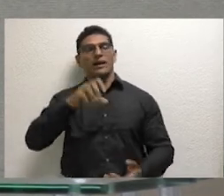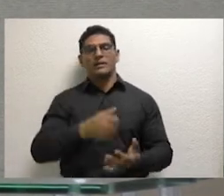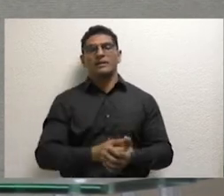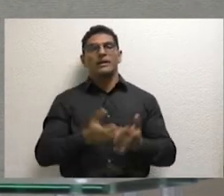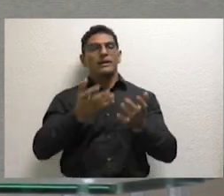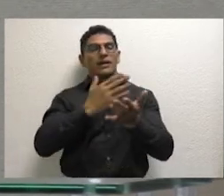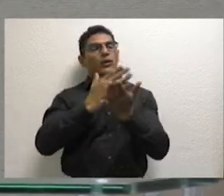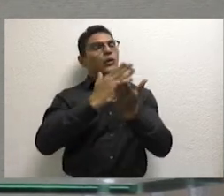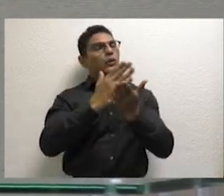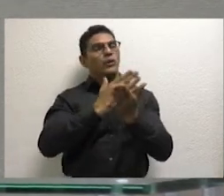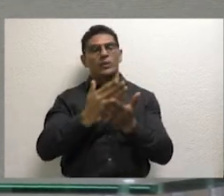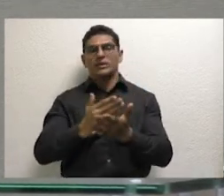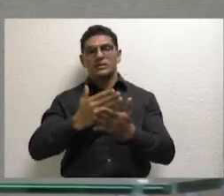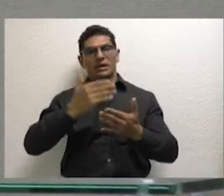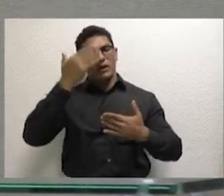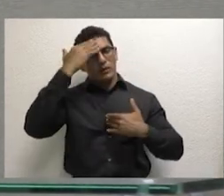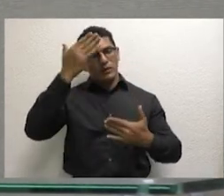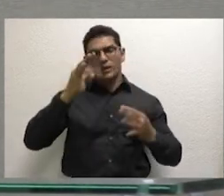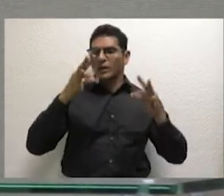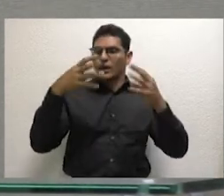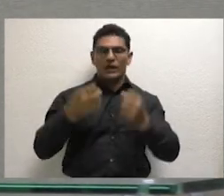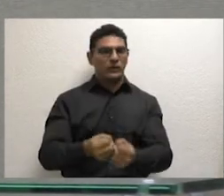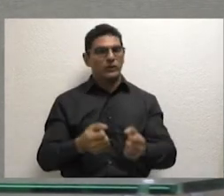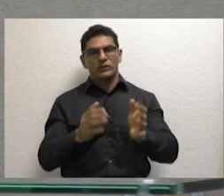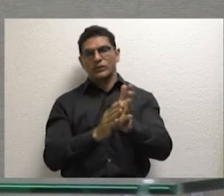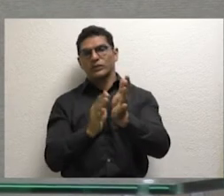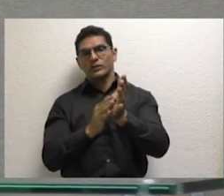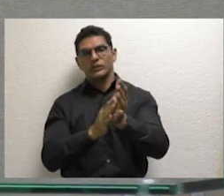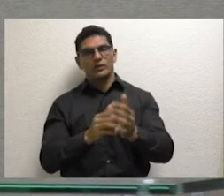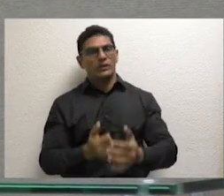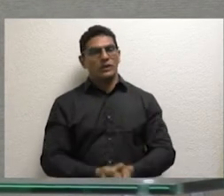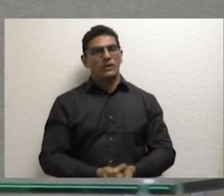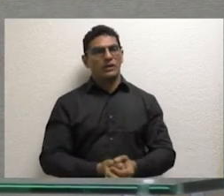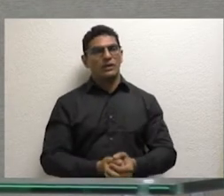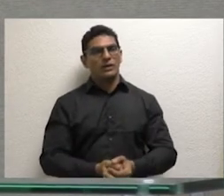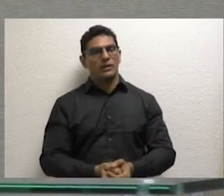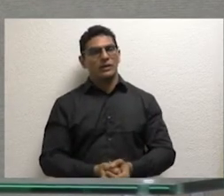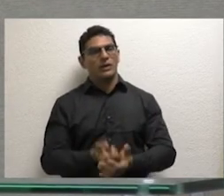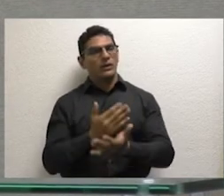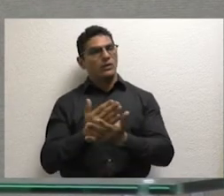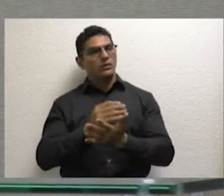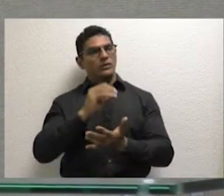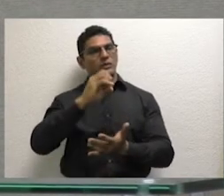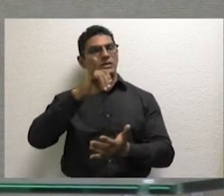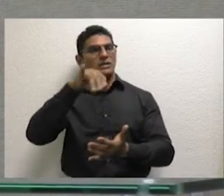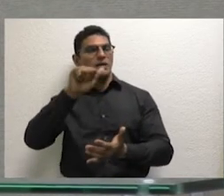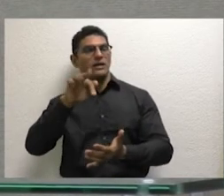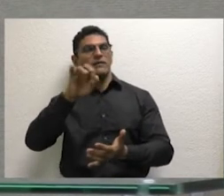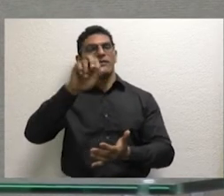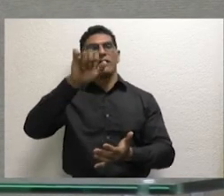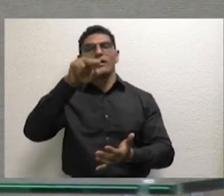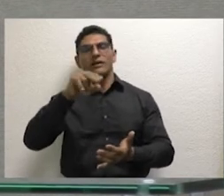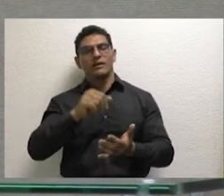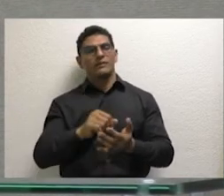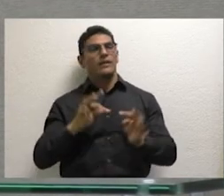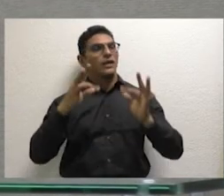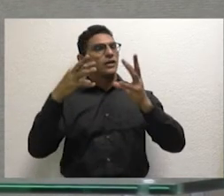inicialmente cumprimentar e louvar a iniciativa do CIEAM FIEAM e demais